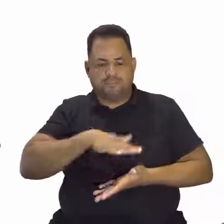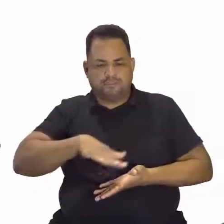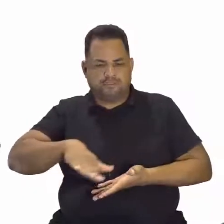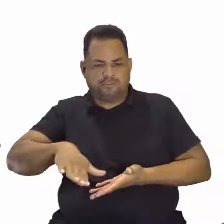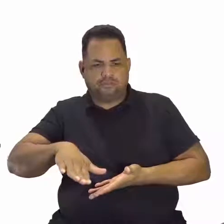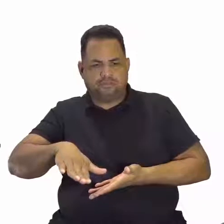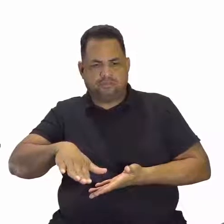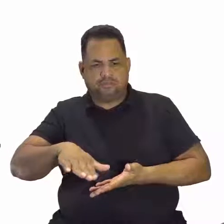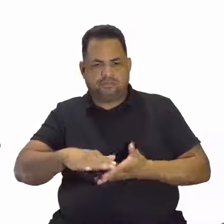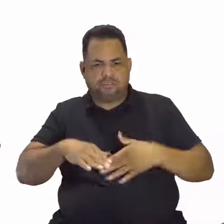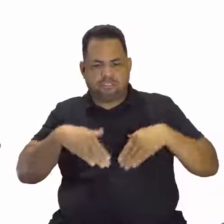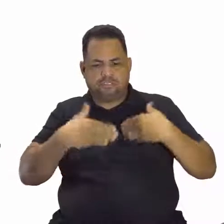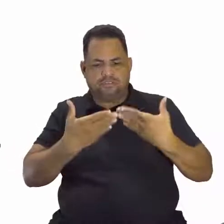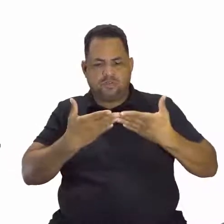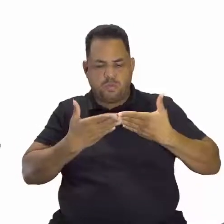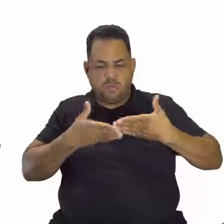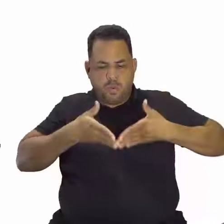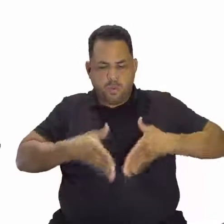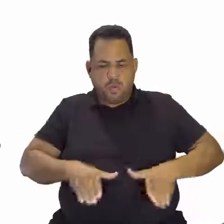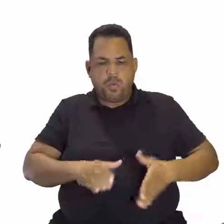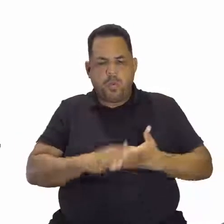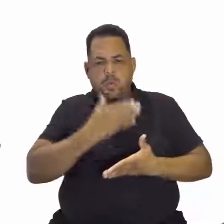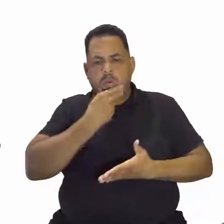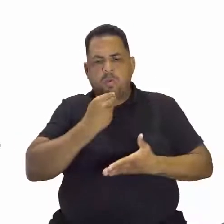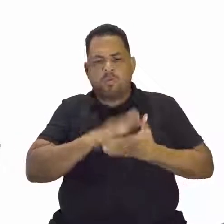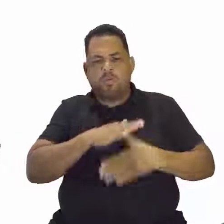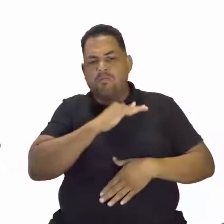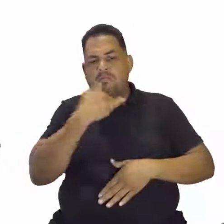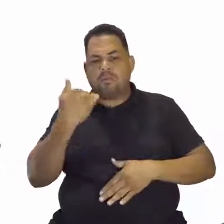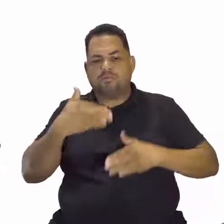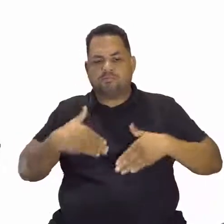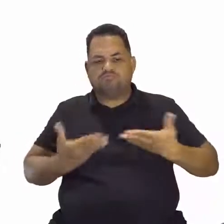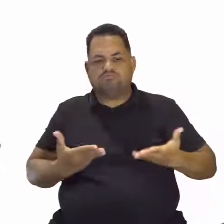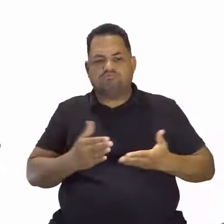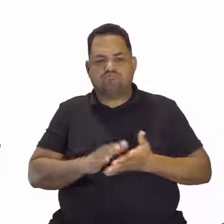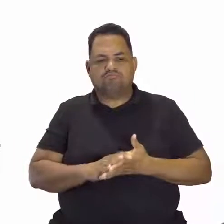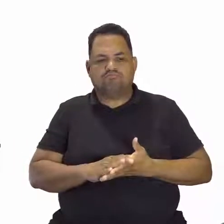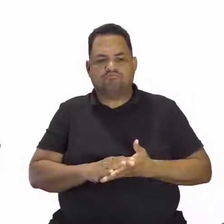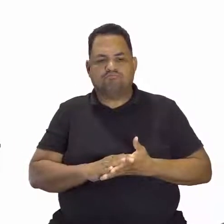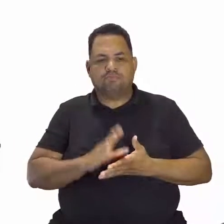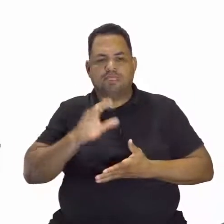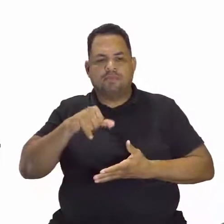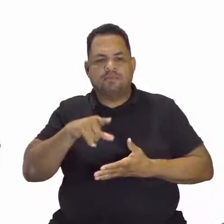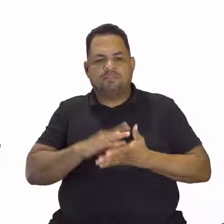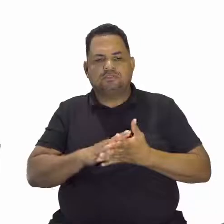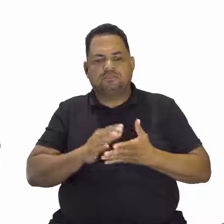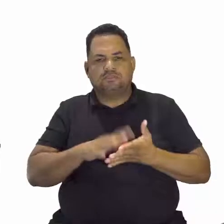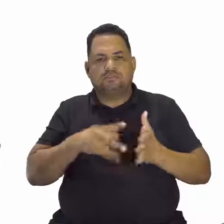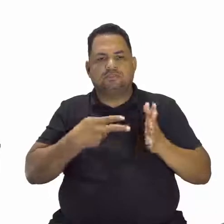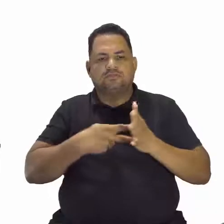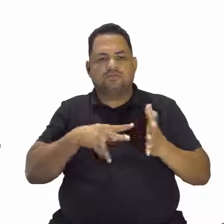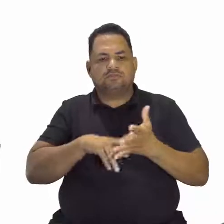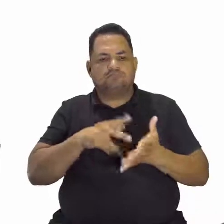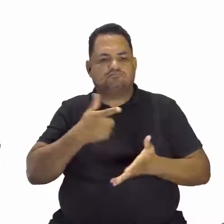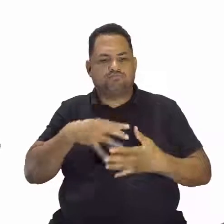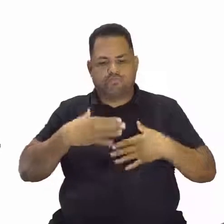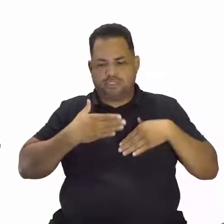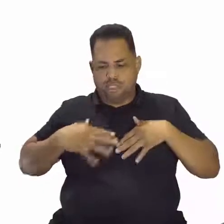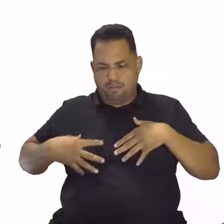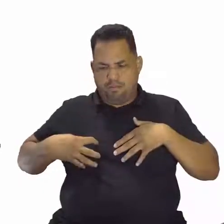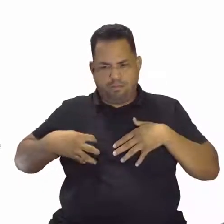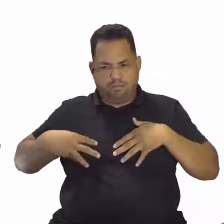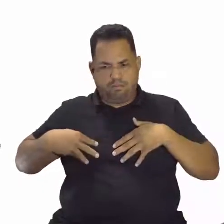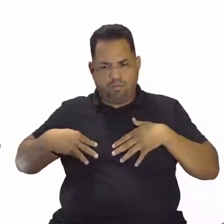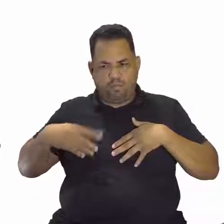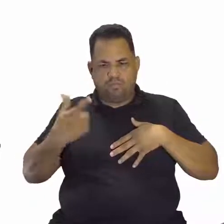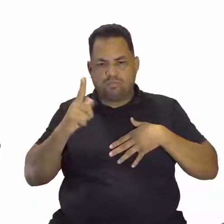mortas ao nascer. Amazona significa sem seio em grego, porque a lenda também, em